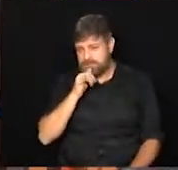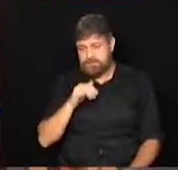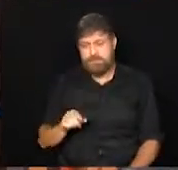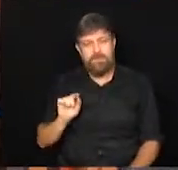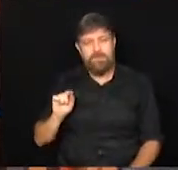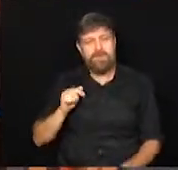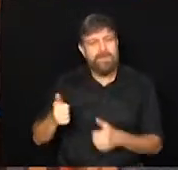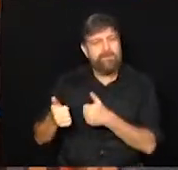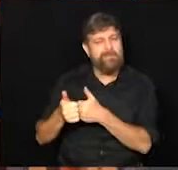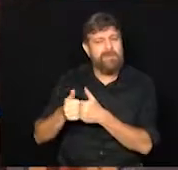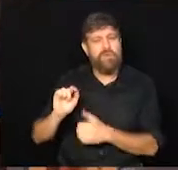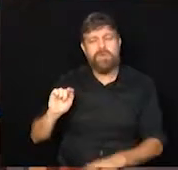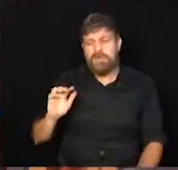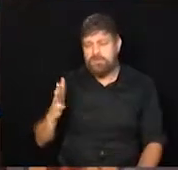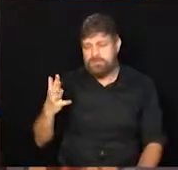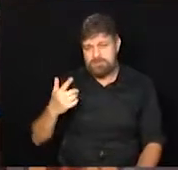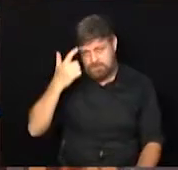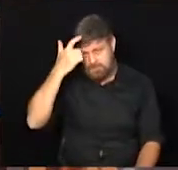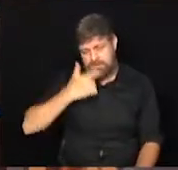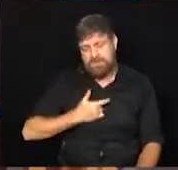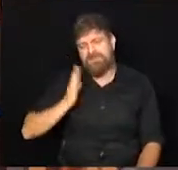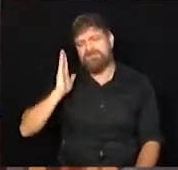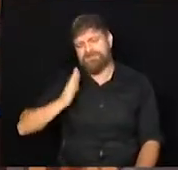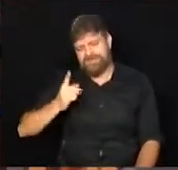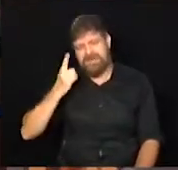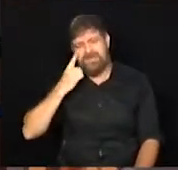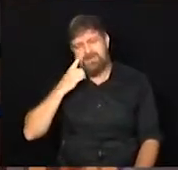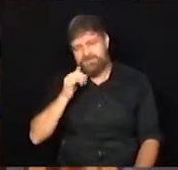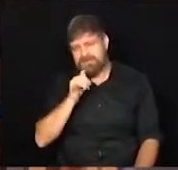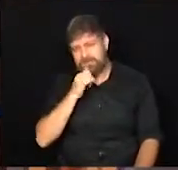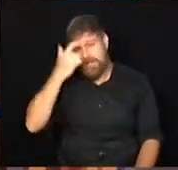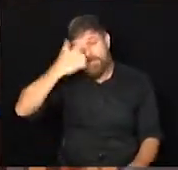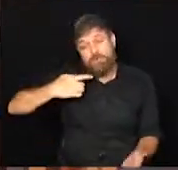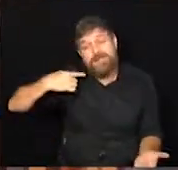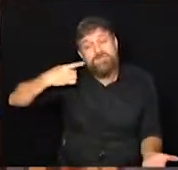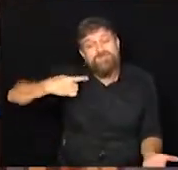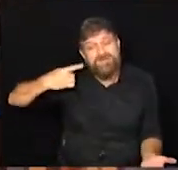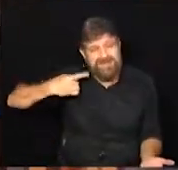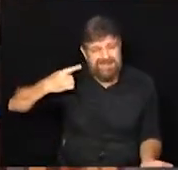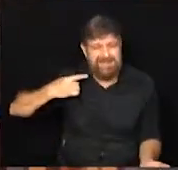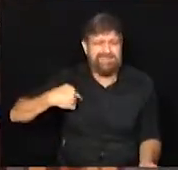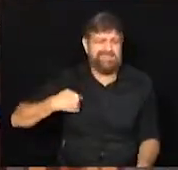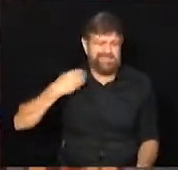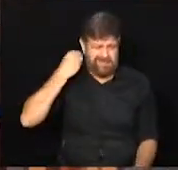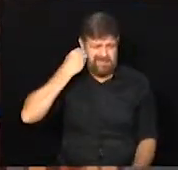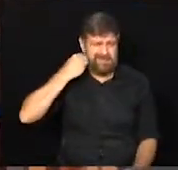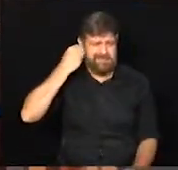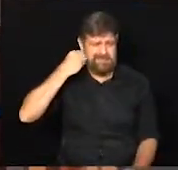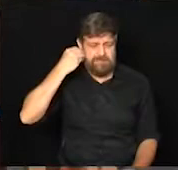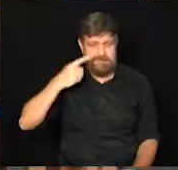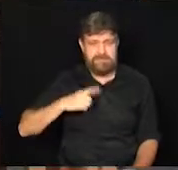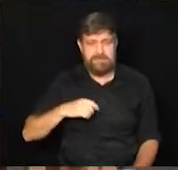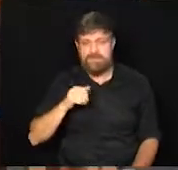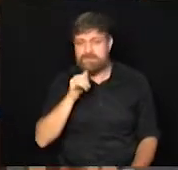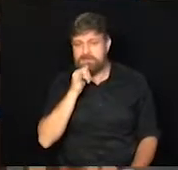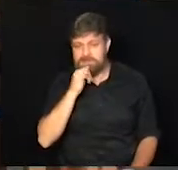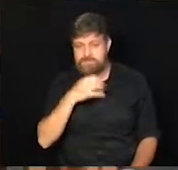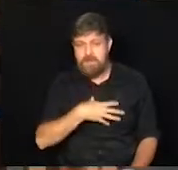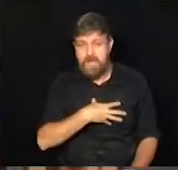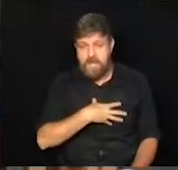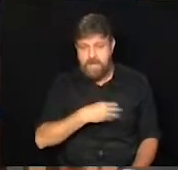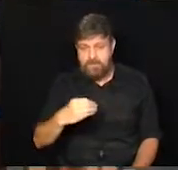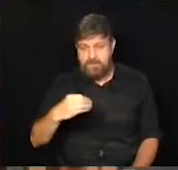próximo, e eu também já vi outros exemplos, enquanto advogada eu vi outros exemplos. Eu vi exemplos de que filhos tiveram que defender suas